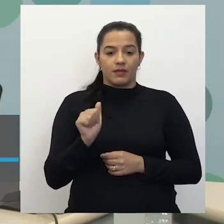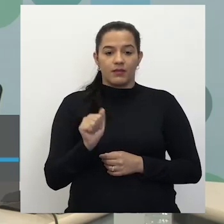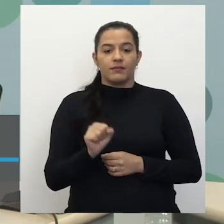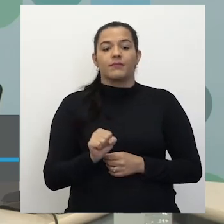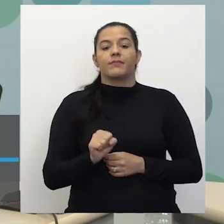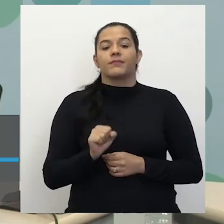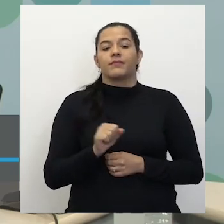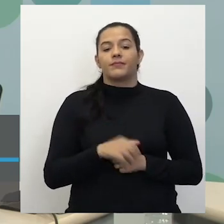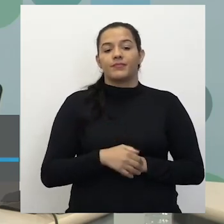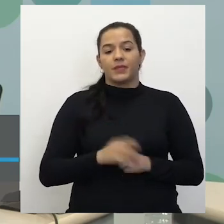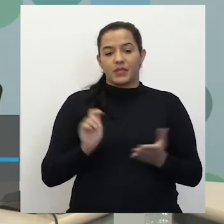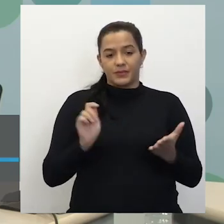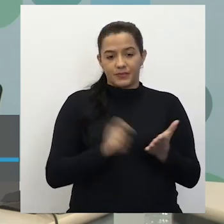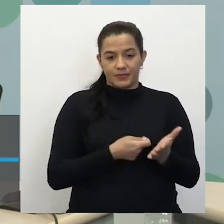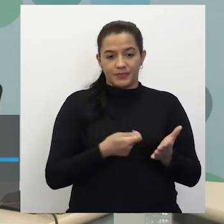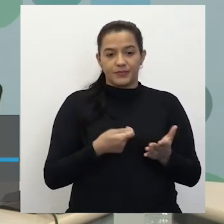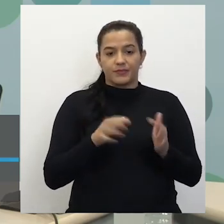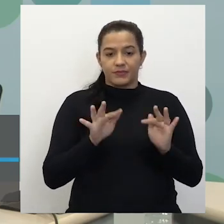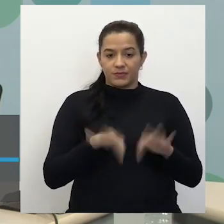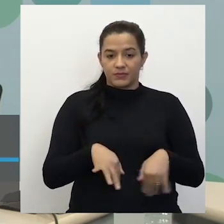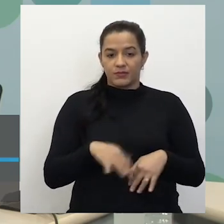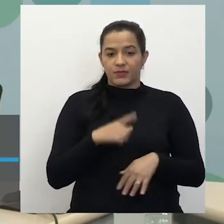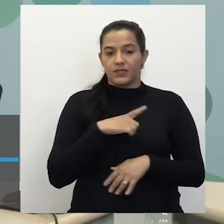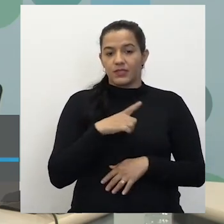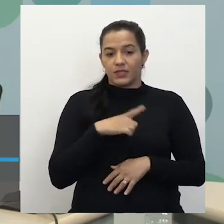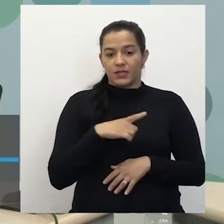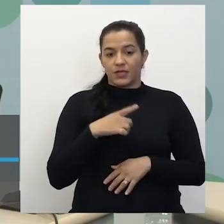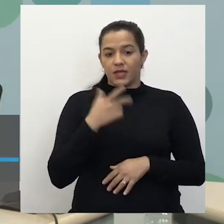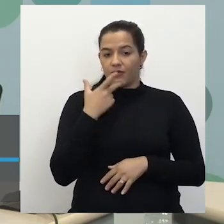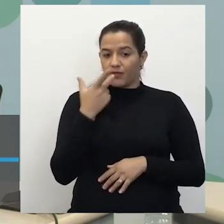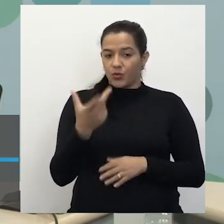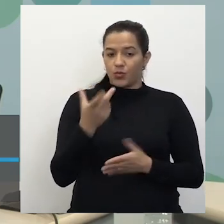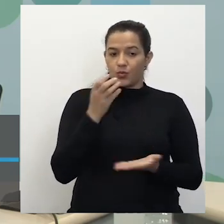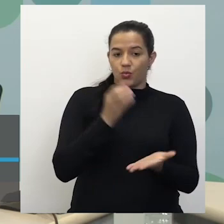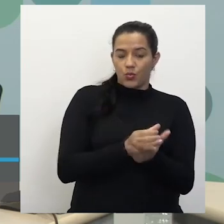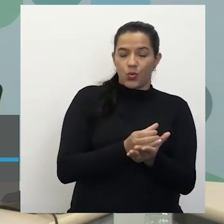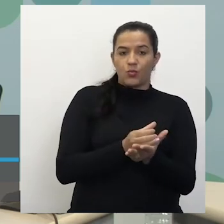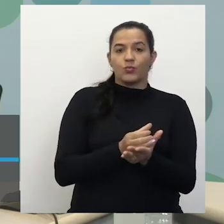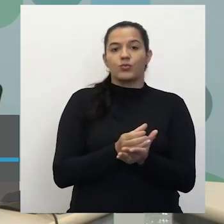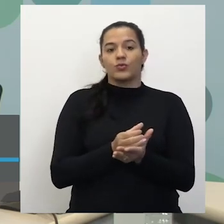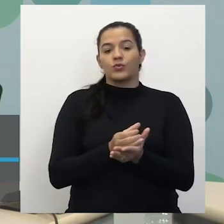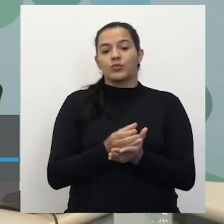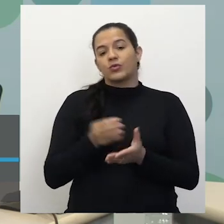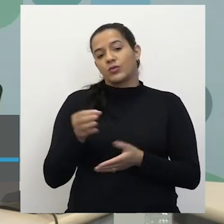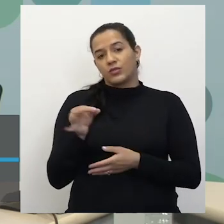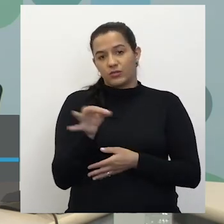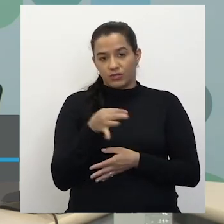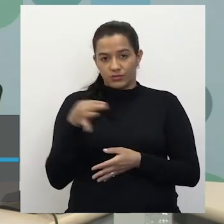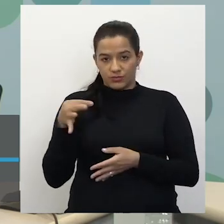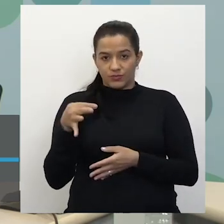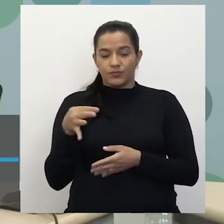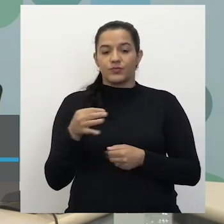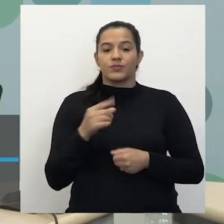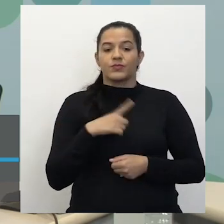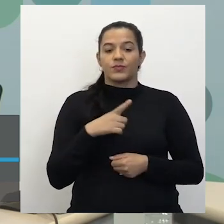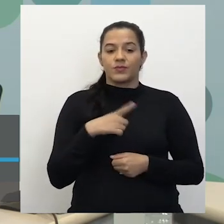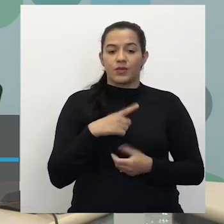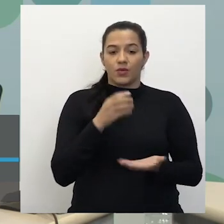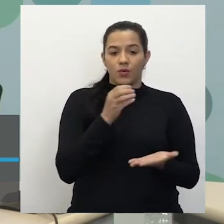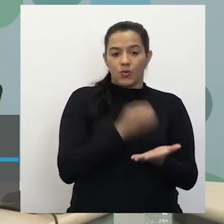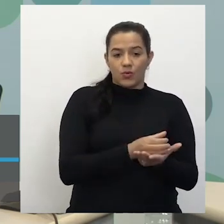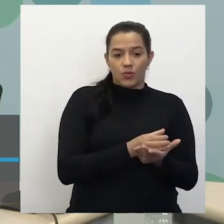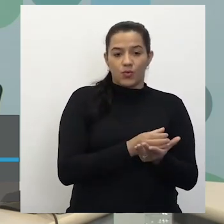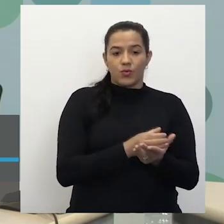estava lá, assinando ao final. Ela fez sobre o copo e a xícara se conversando, e aí o copo é um copo de requeijão.